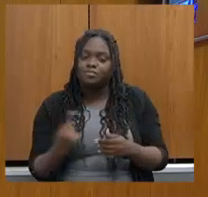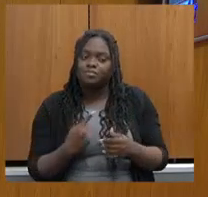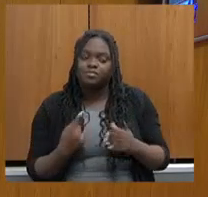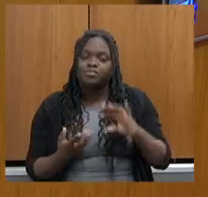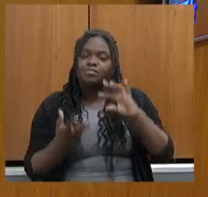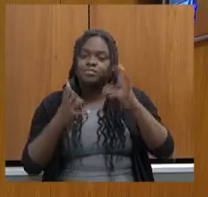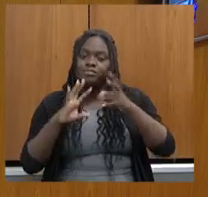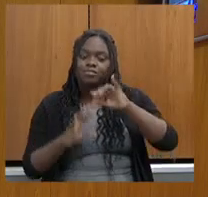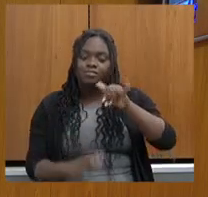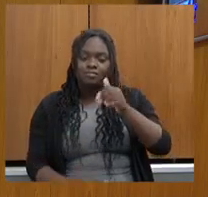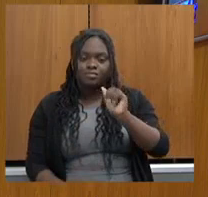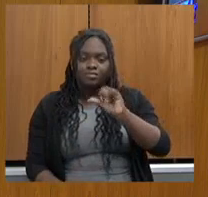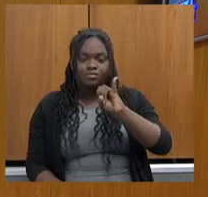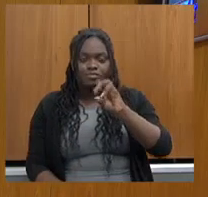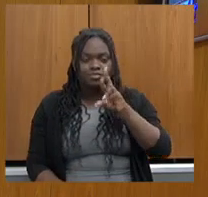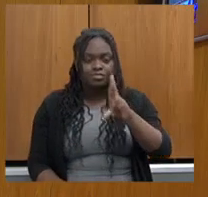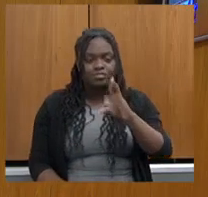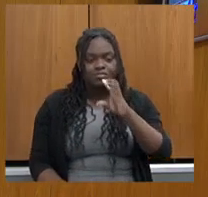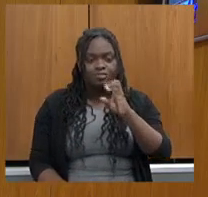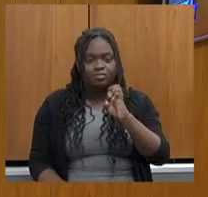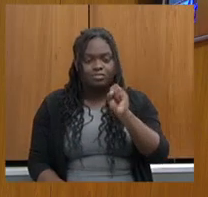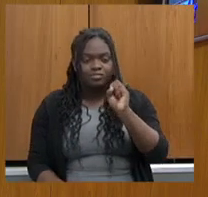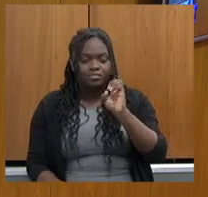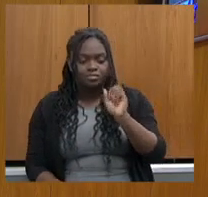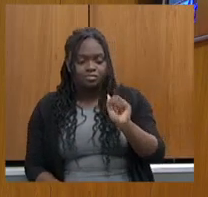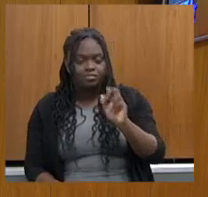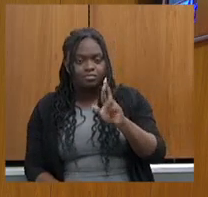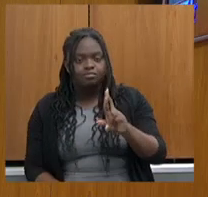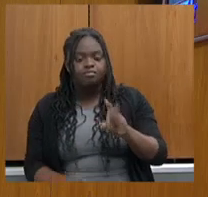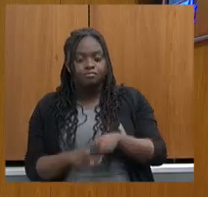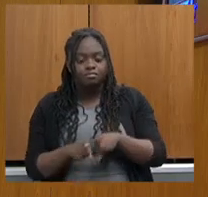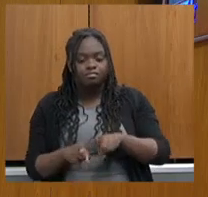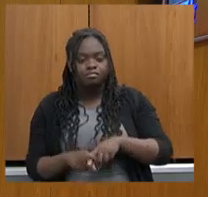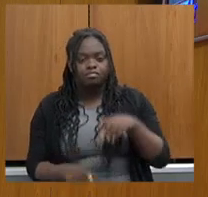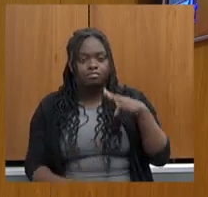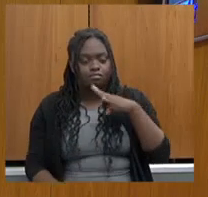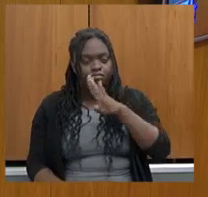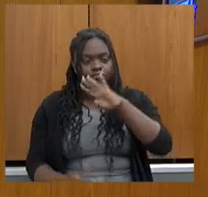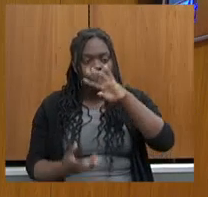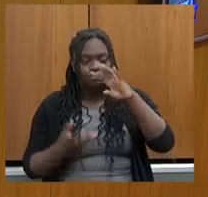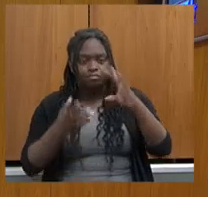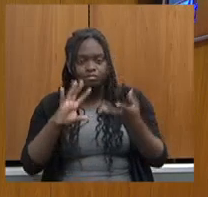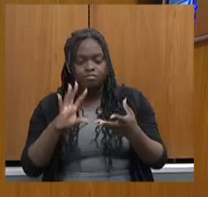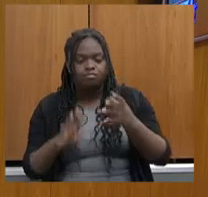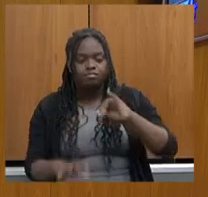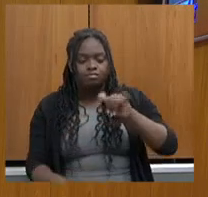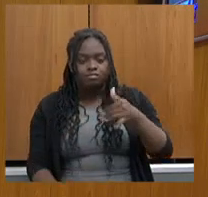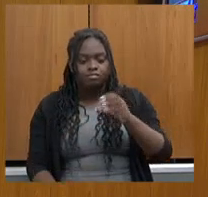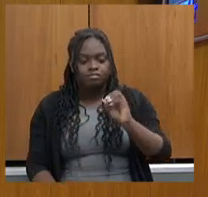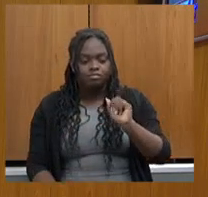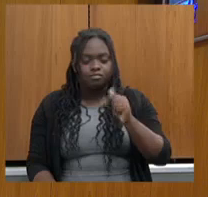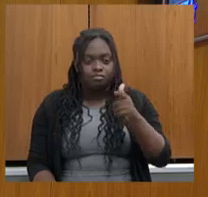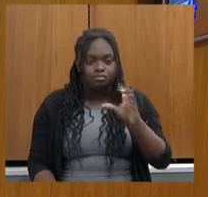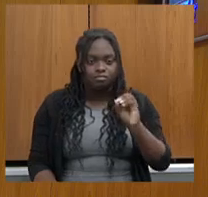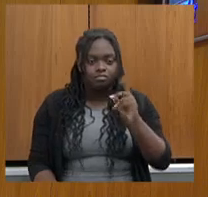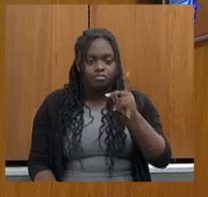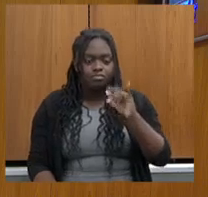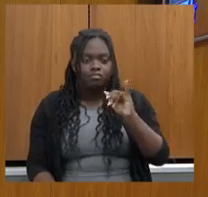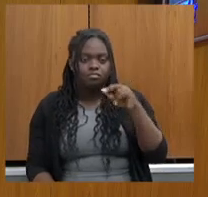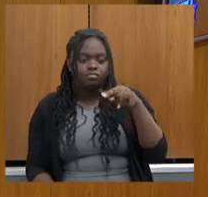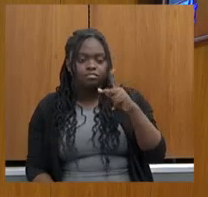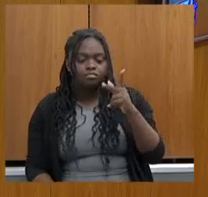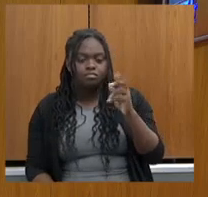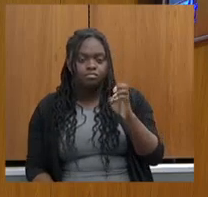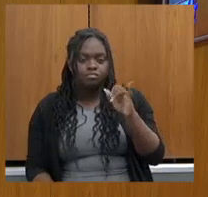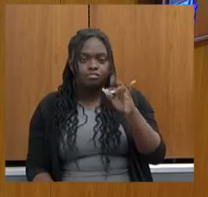Jair César lá Sargento reformado lá de João Pinheiro mas para atender o pedido